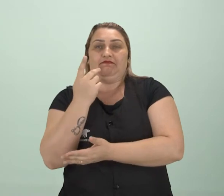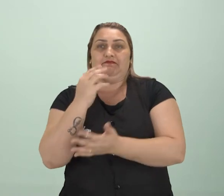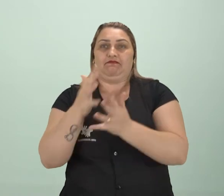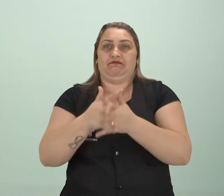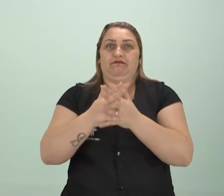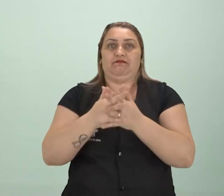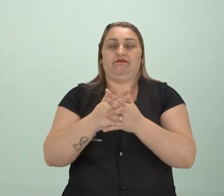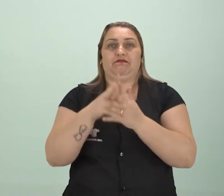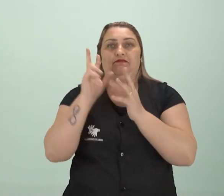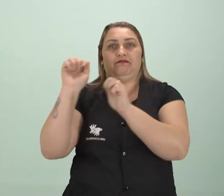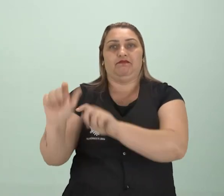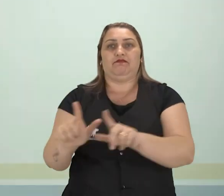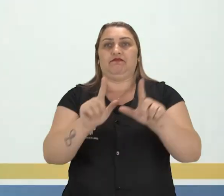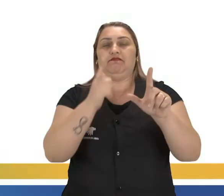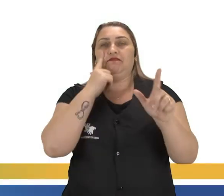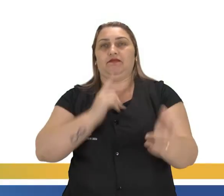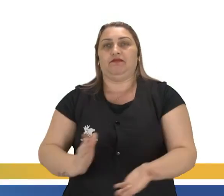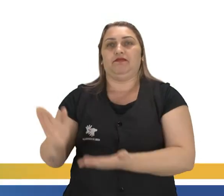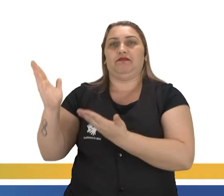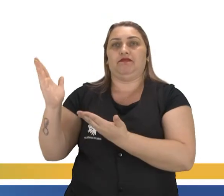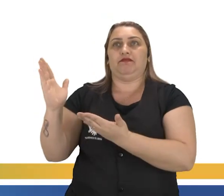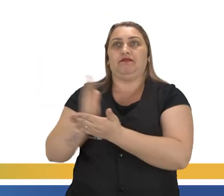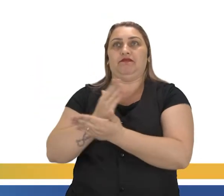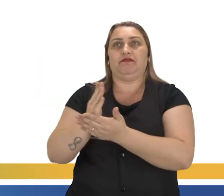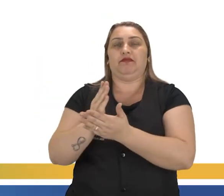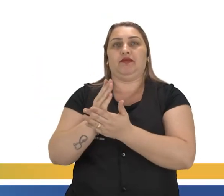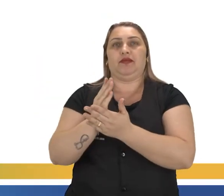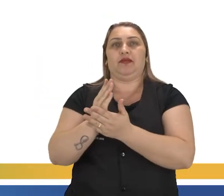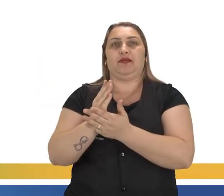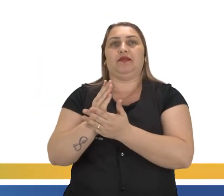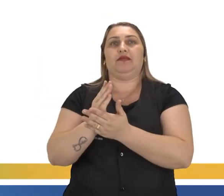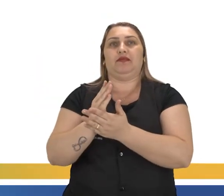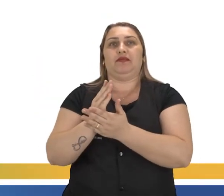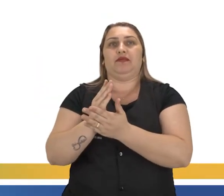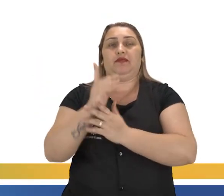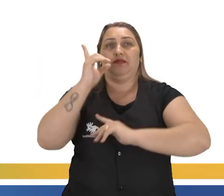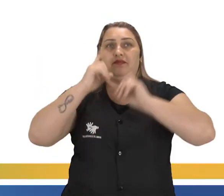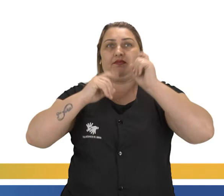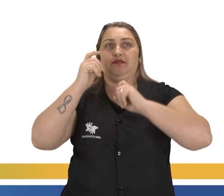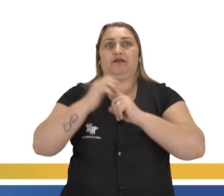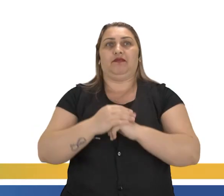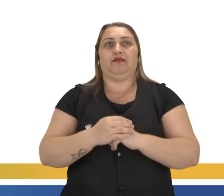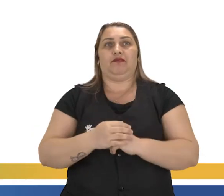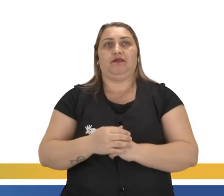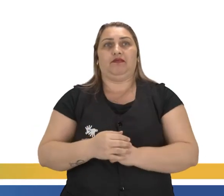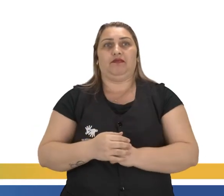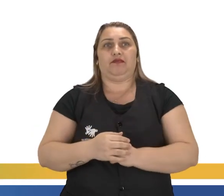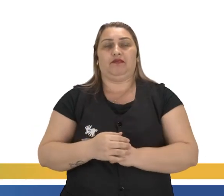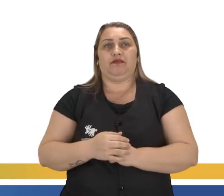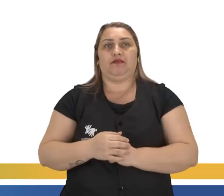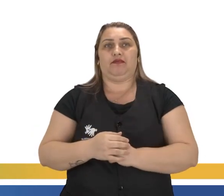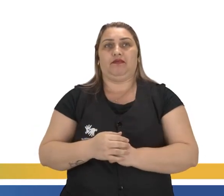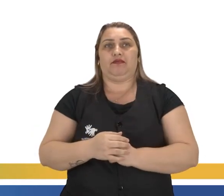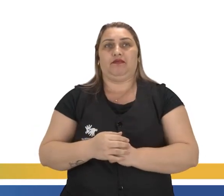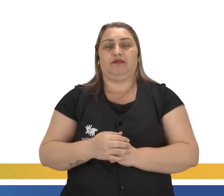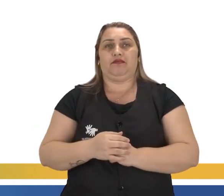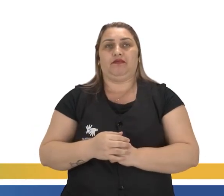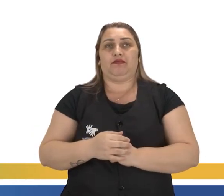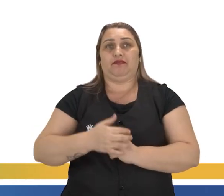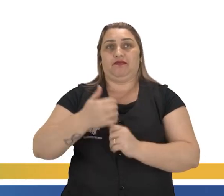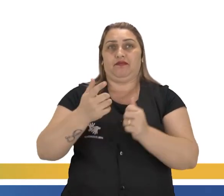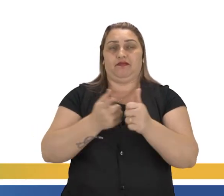no slide. Coloquei para vocês alguns balões com algumas expressões. A primeira é yo gusto de